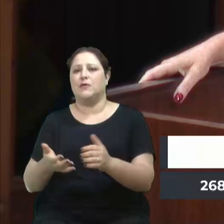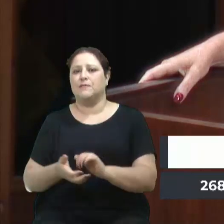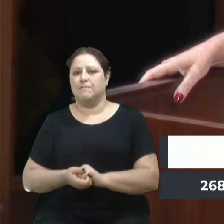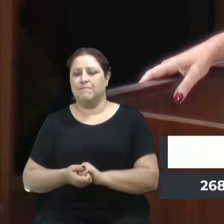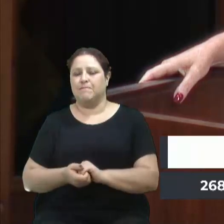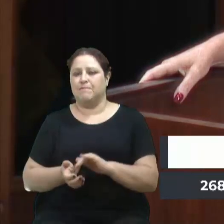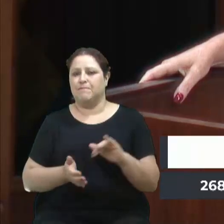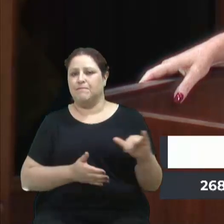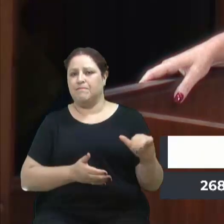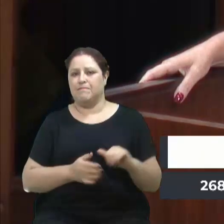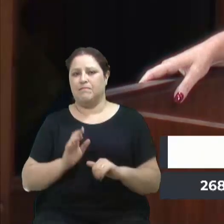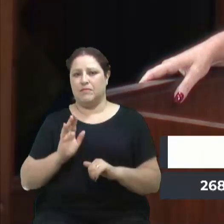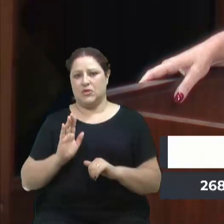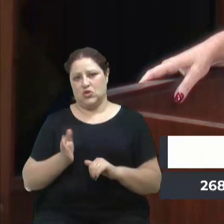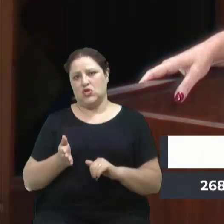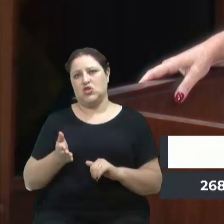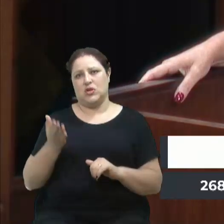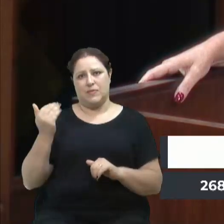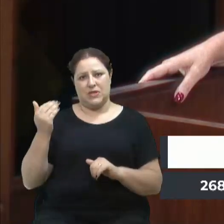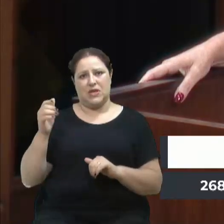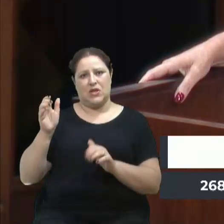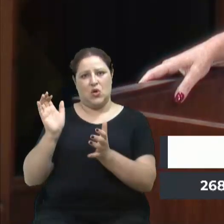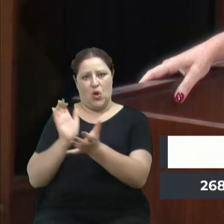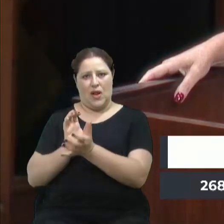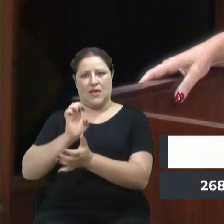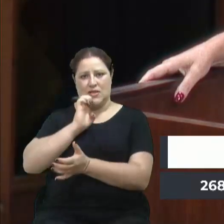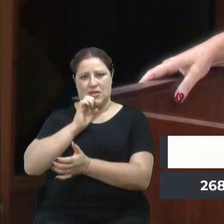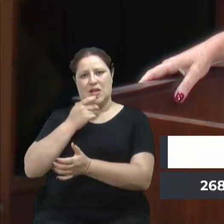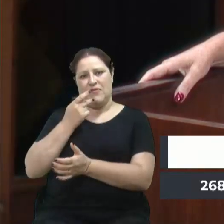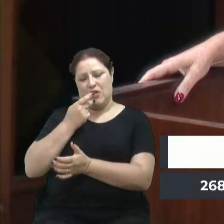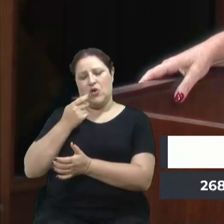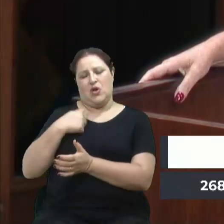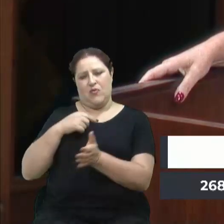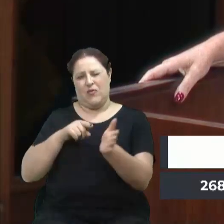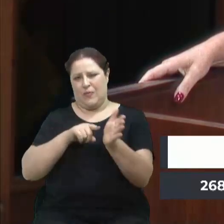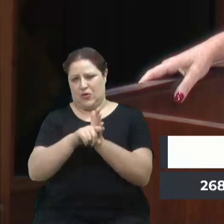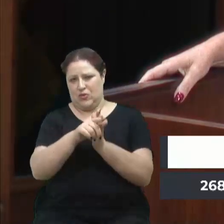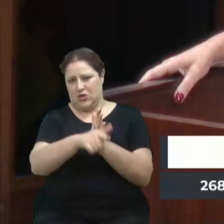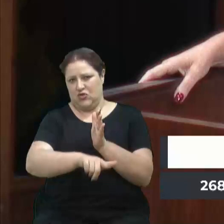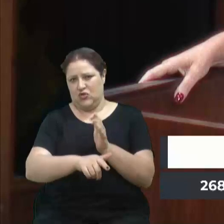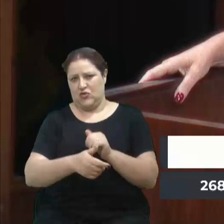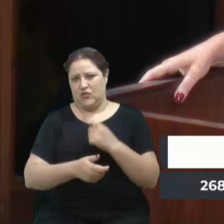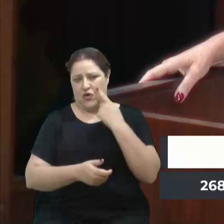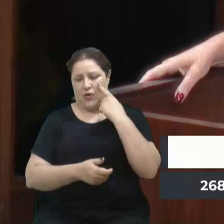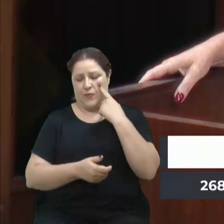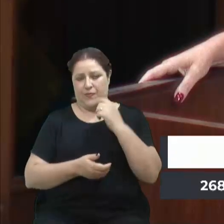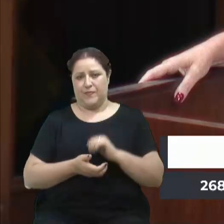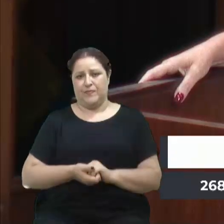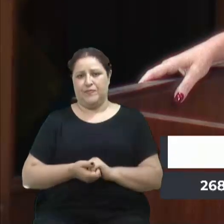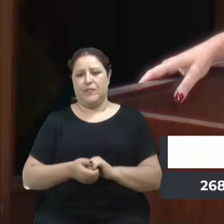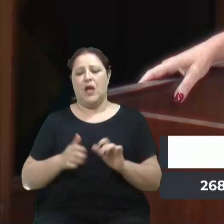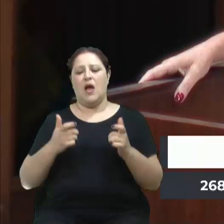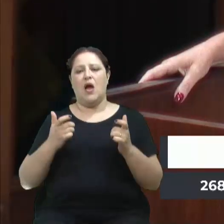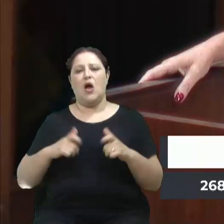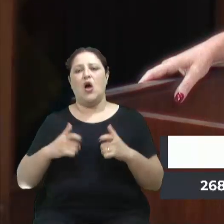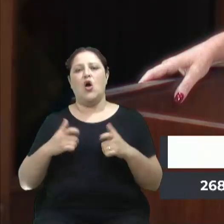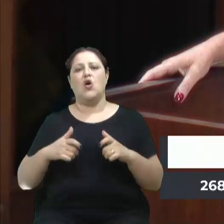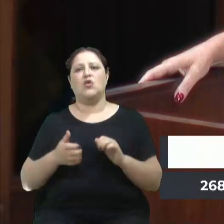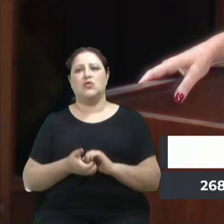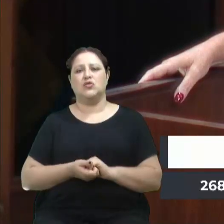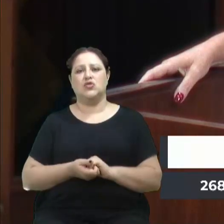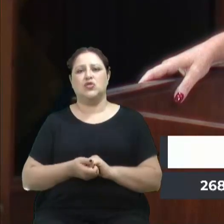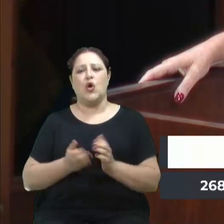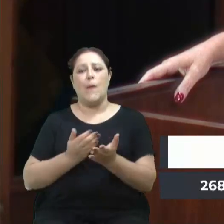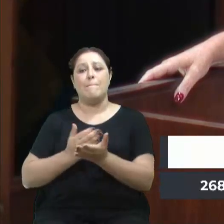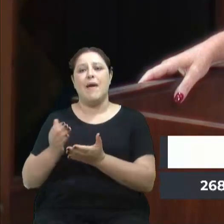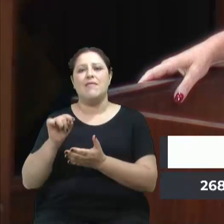foi colocado um pouco aqui pela minha colega Estela, que onde que está a porta de tudo